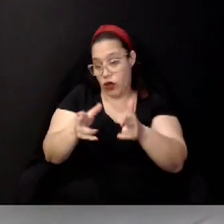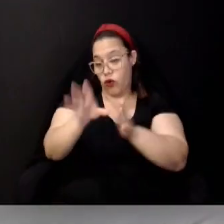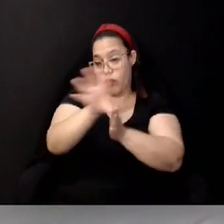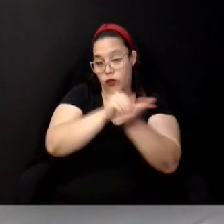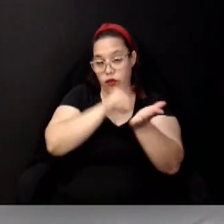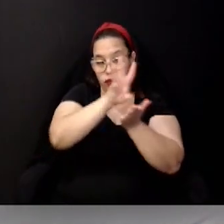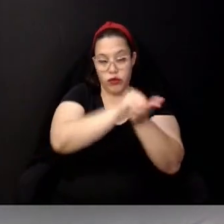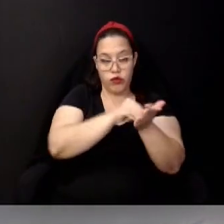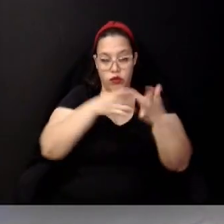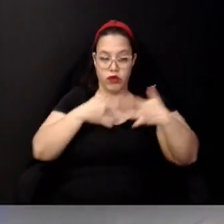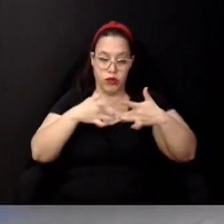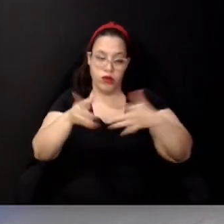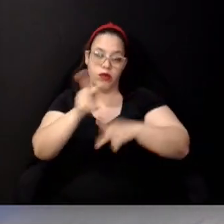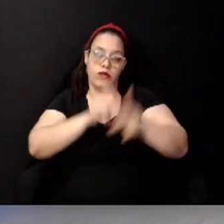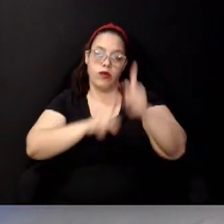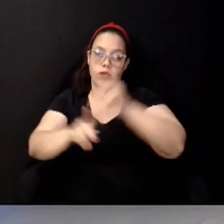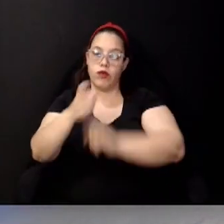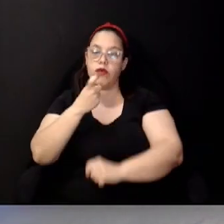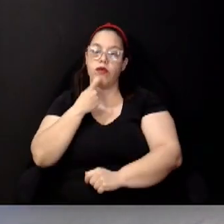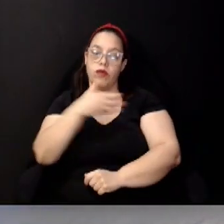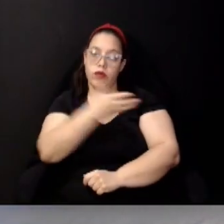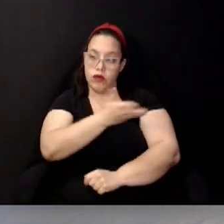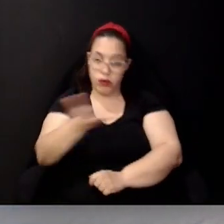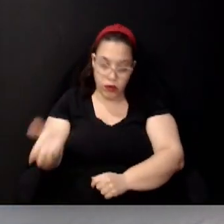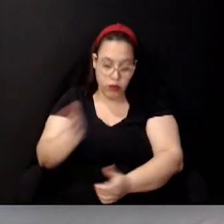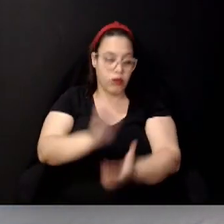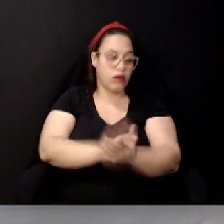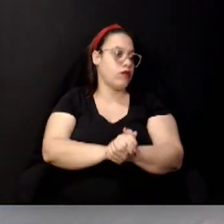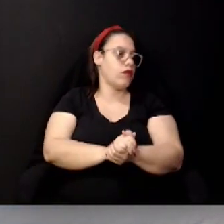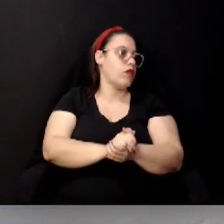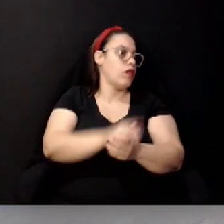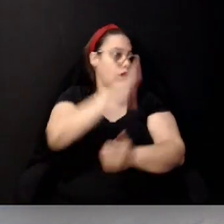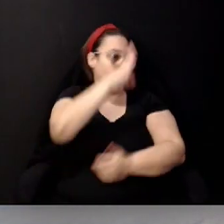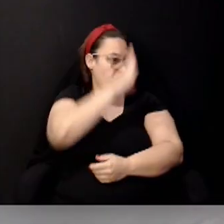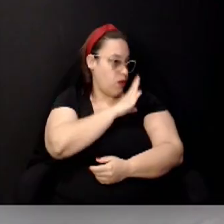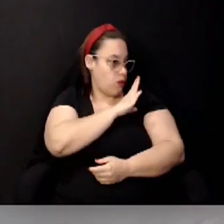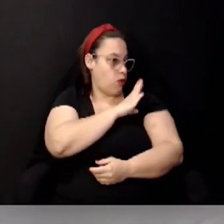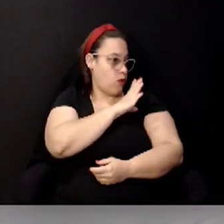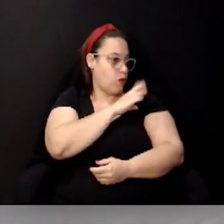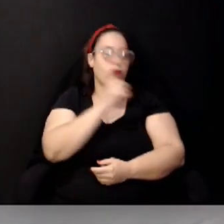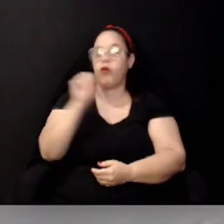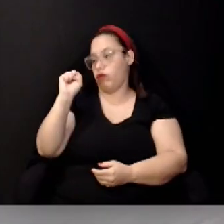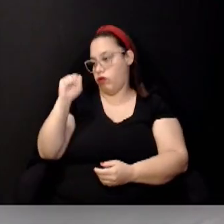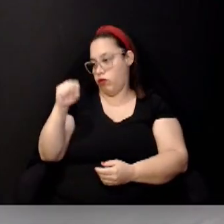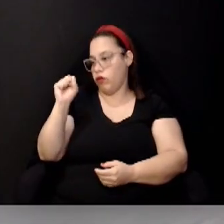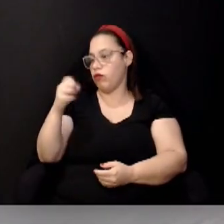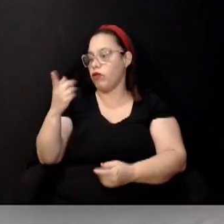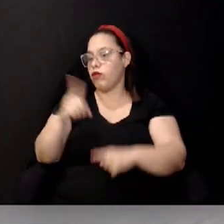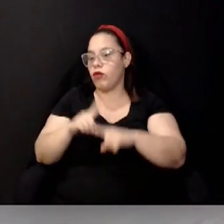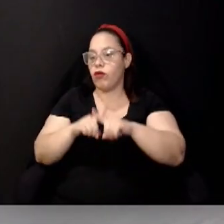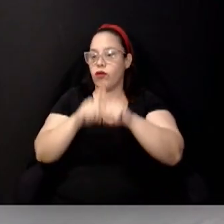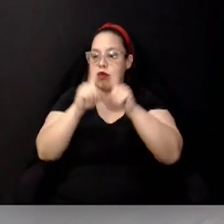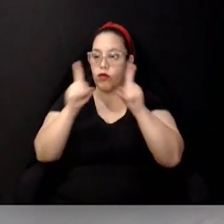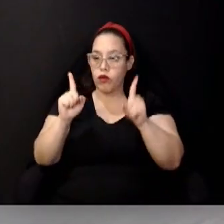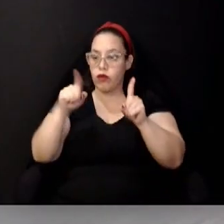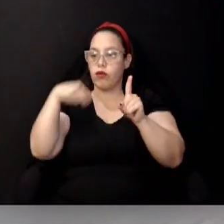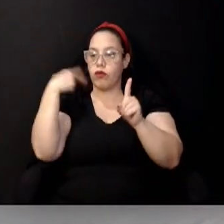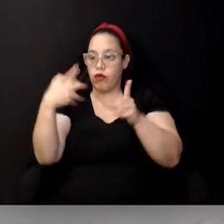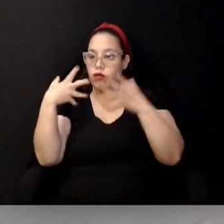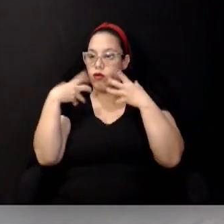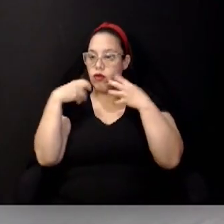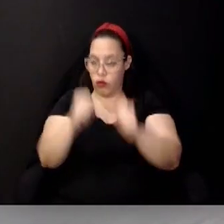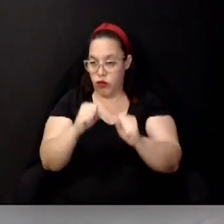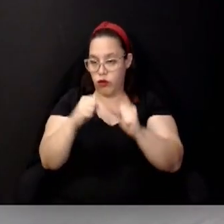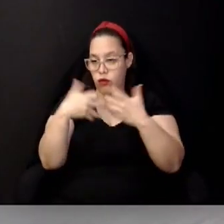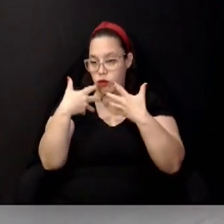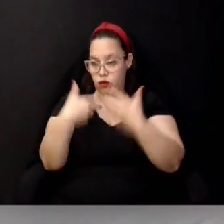para a população. Bom, inclusive amostras grátis também, vereador? Sim, claro, né? Mas além de poder receber esses medicamentos